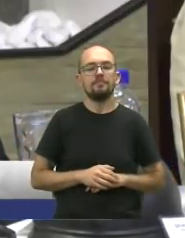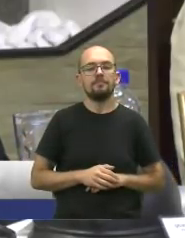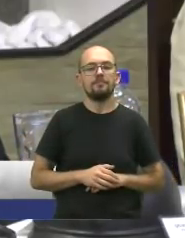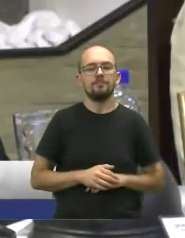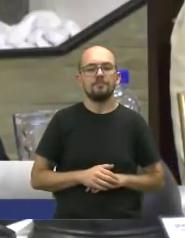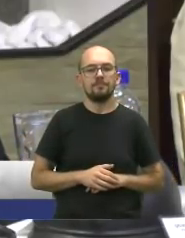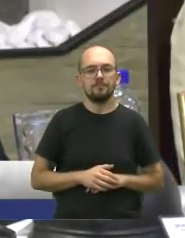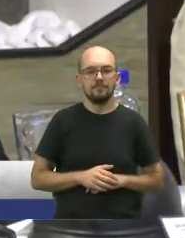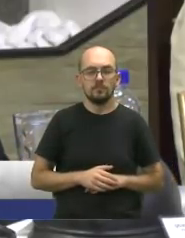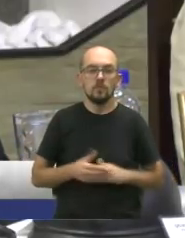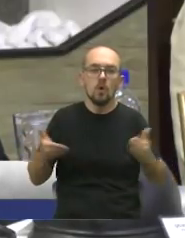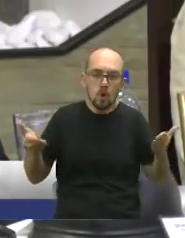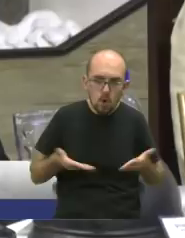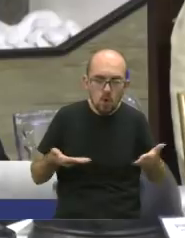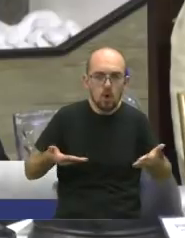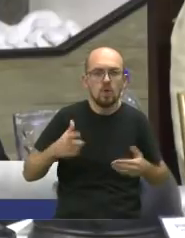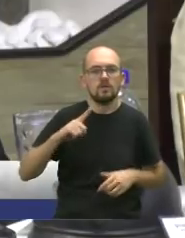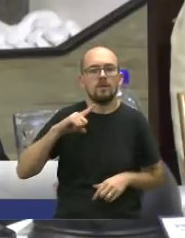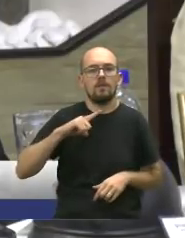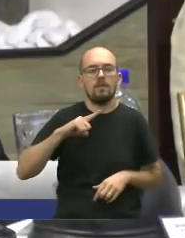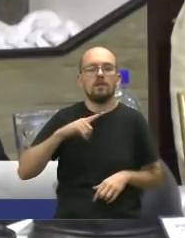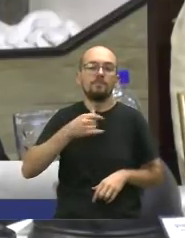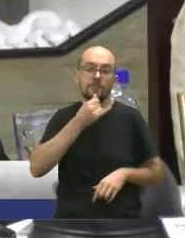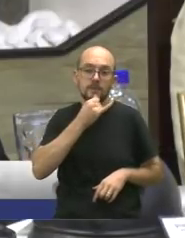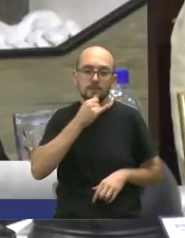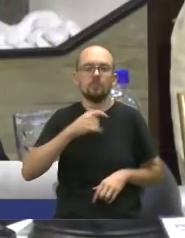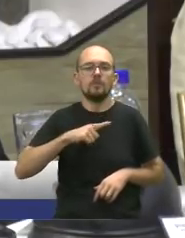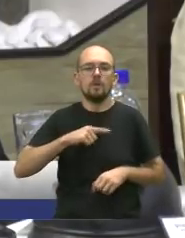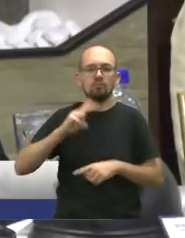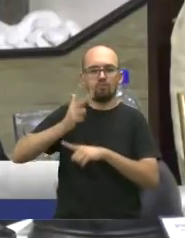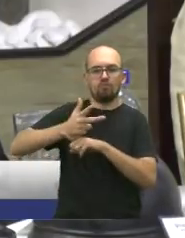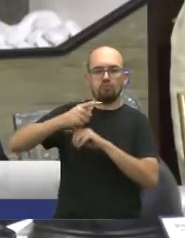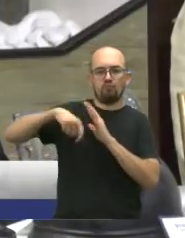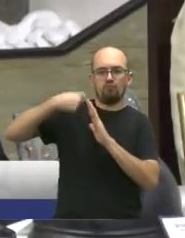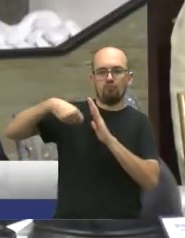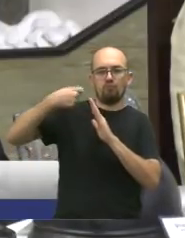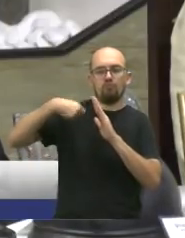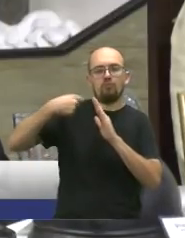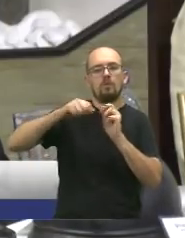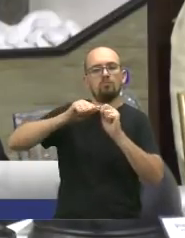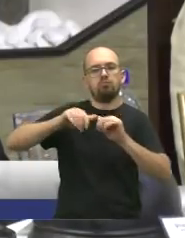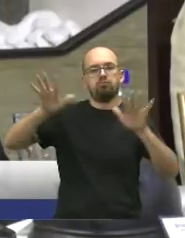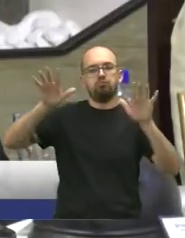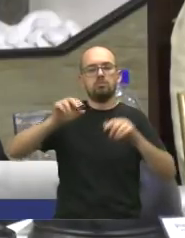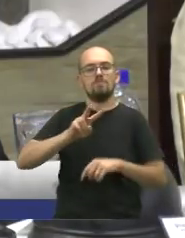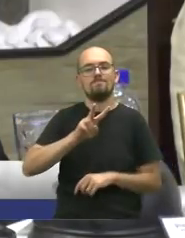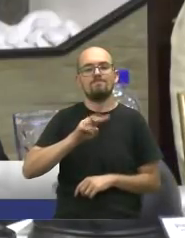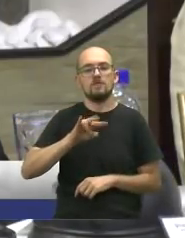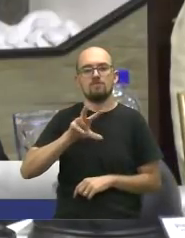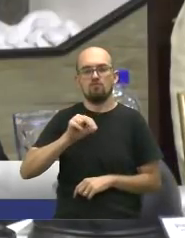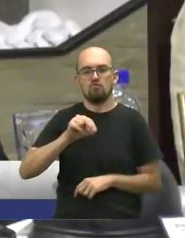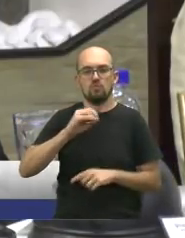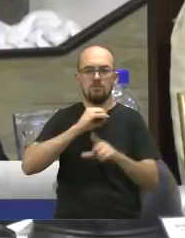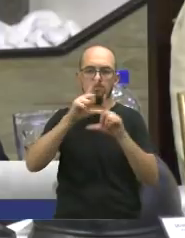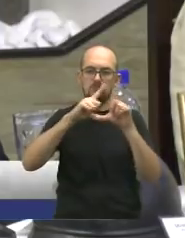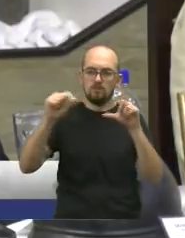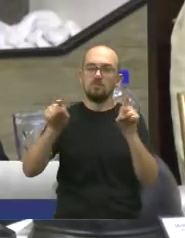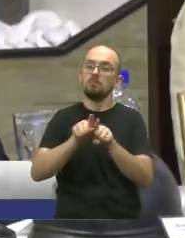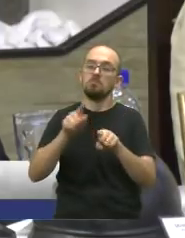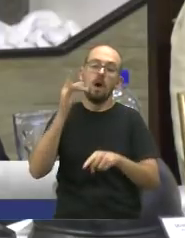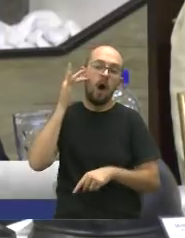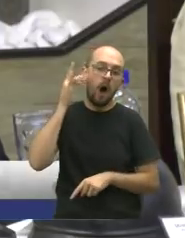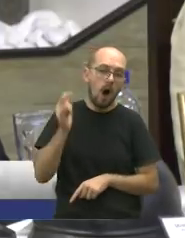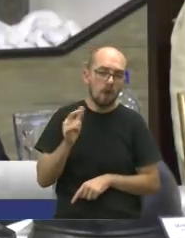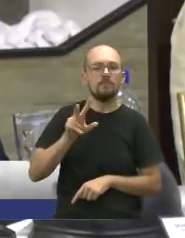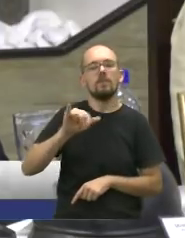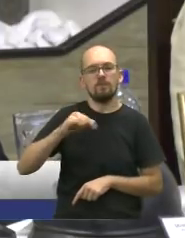exemplo, está sendo transmitido ao vivo pela TV Câmara e, a partir de amanhã, estará disponível